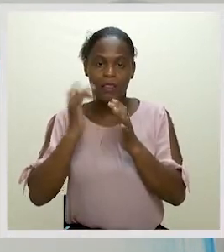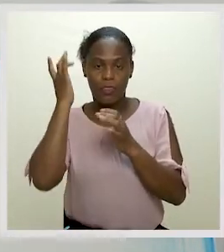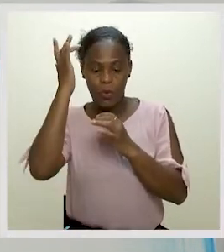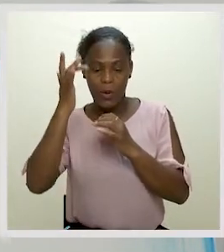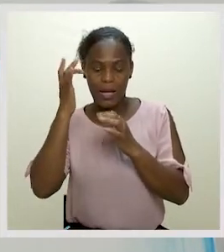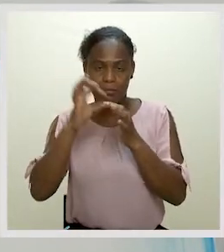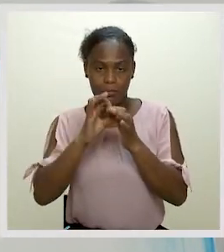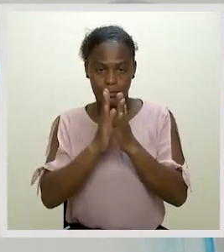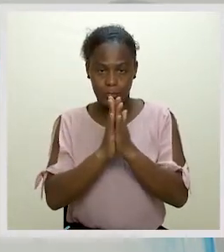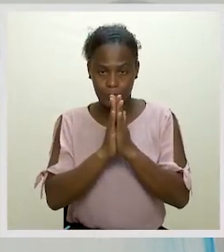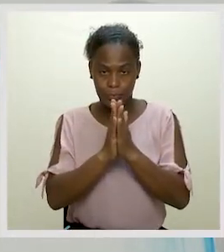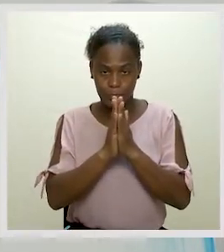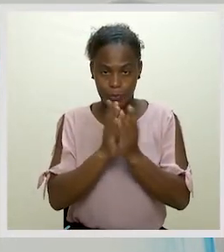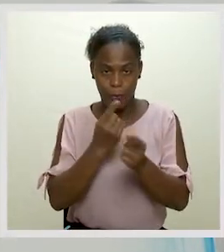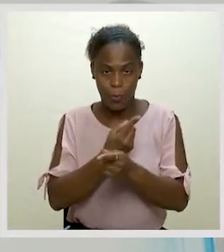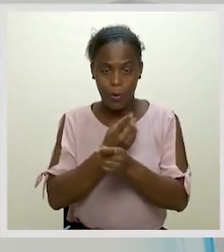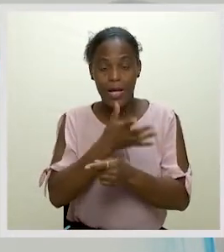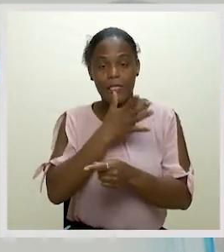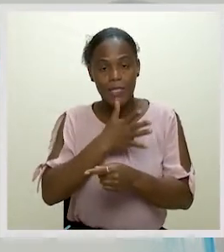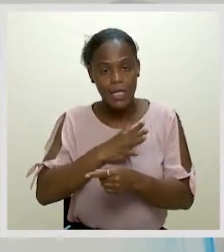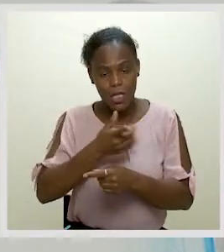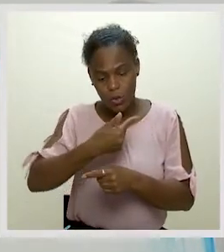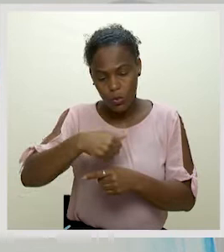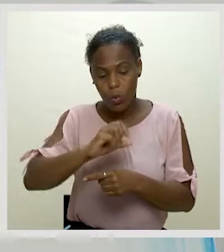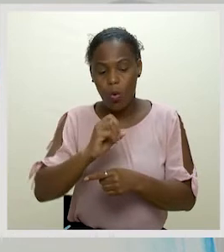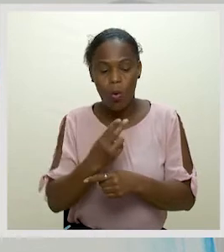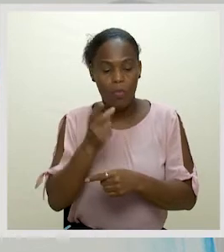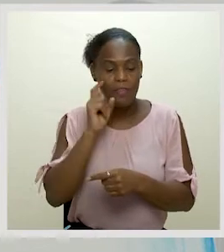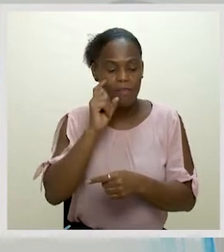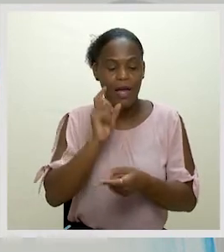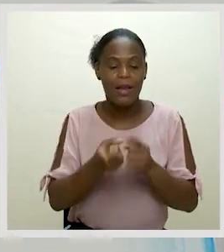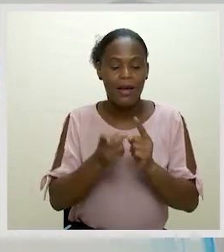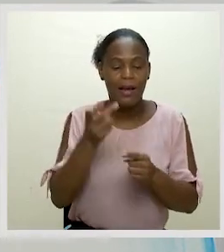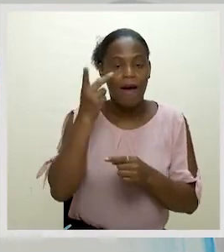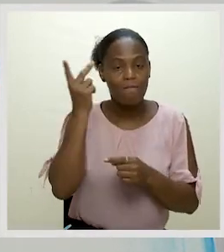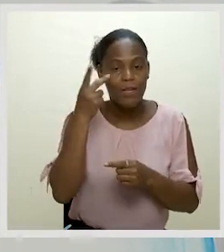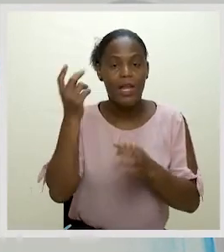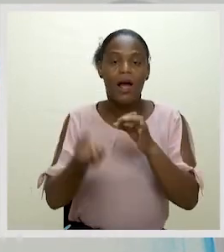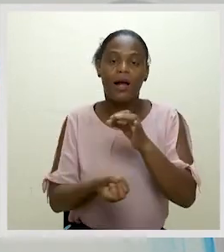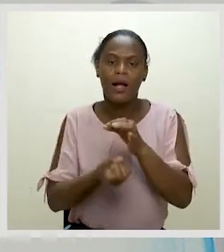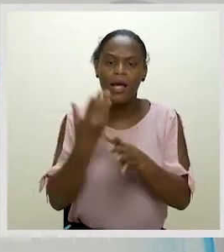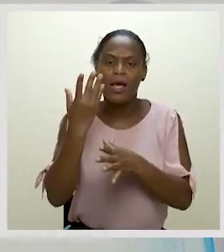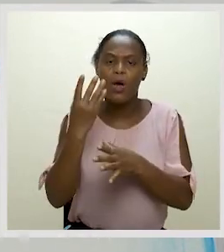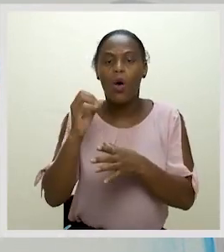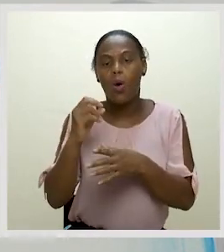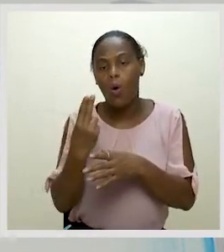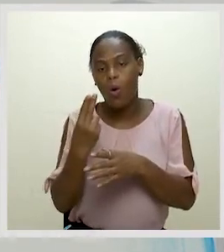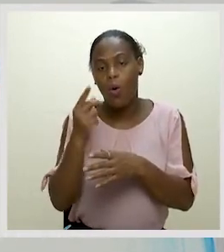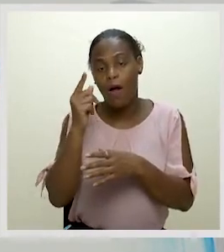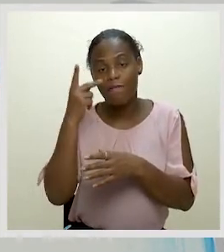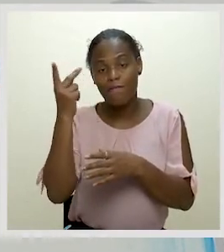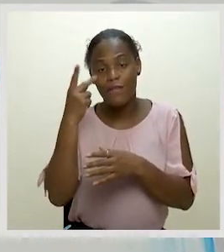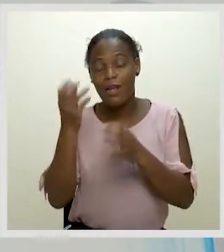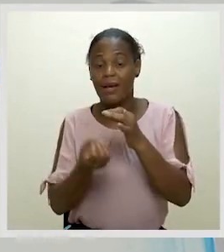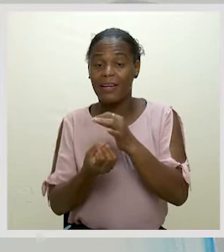ou religiosa nos diz ou defende que a vida veio ou